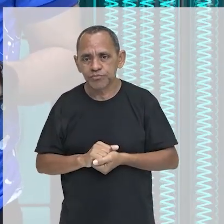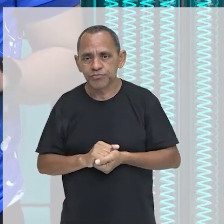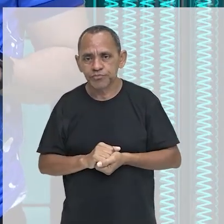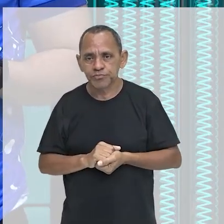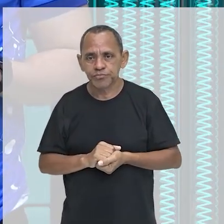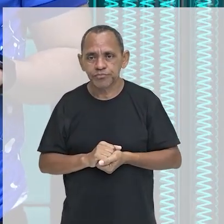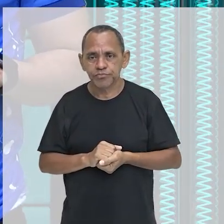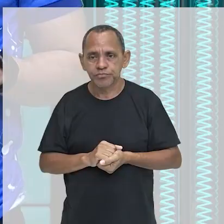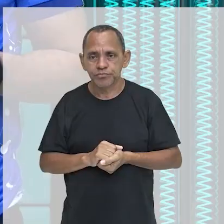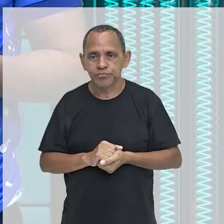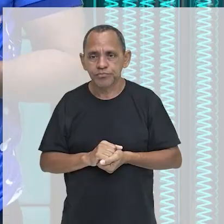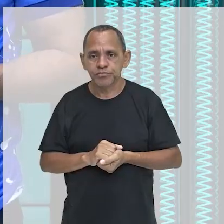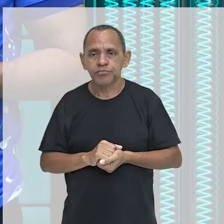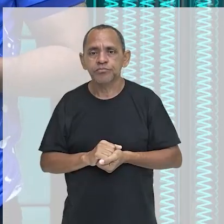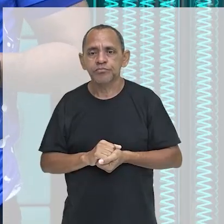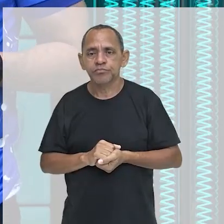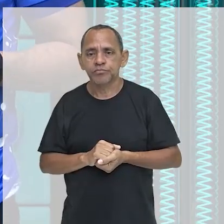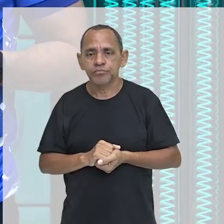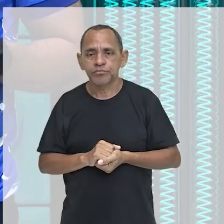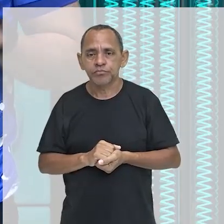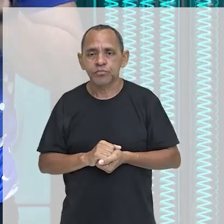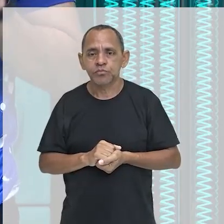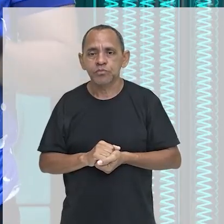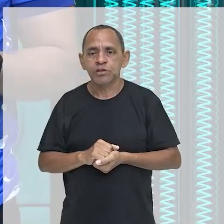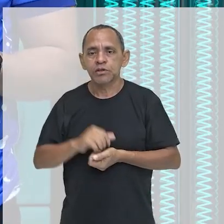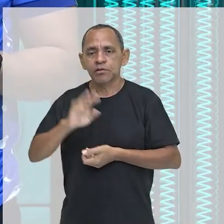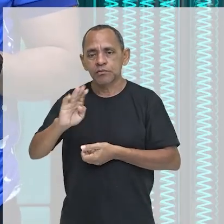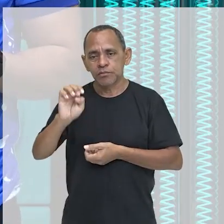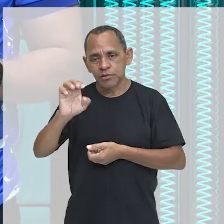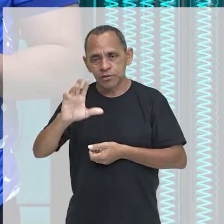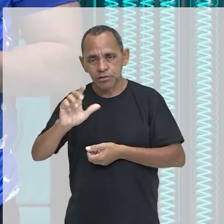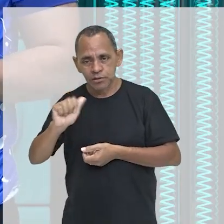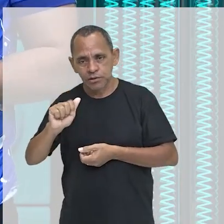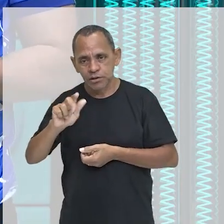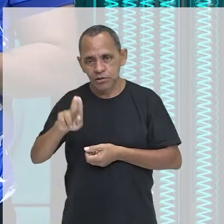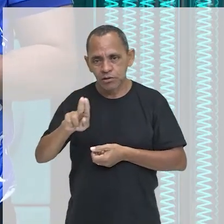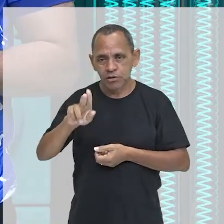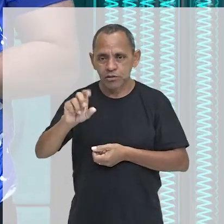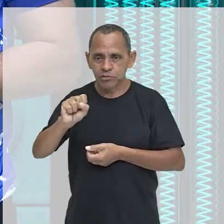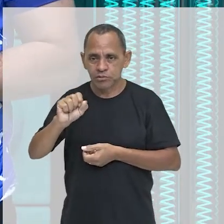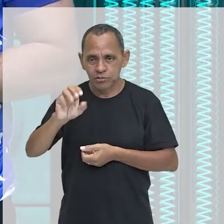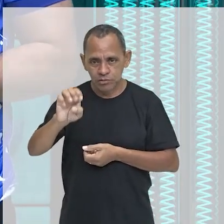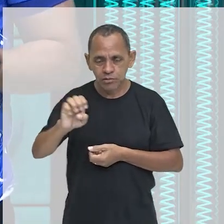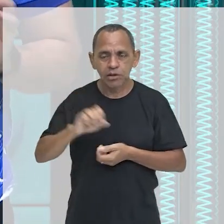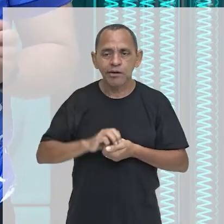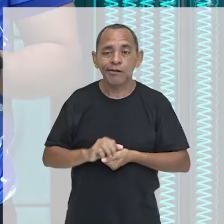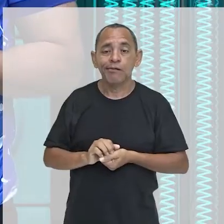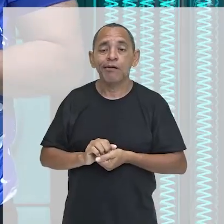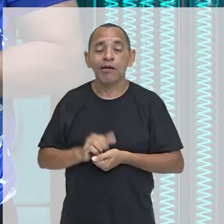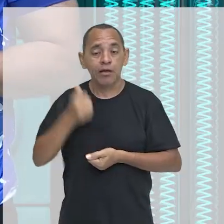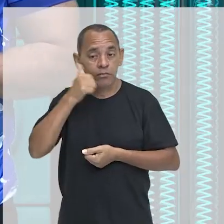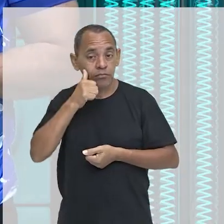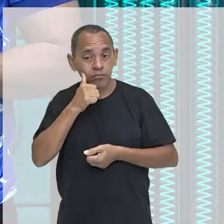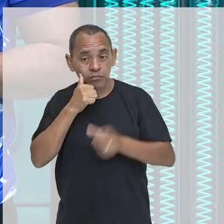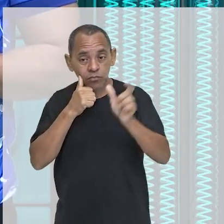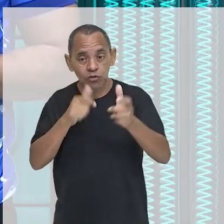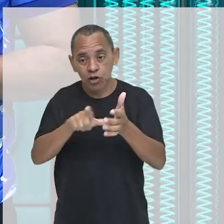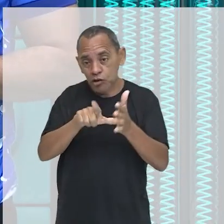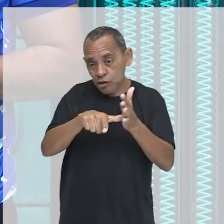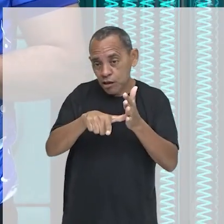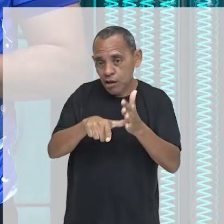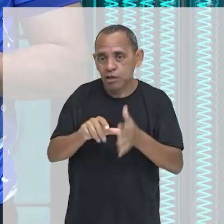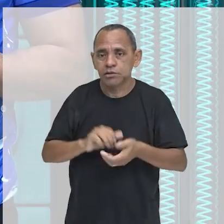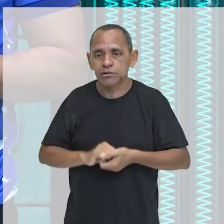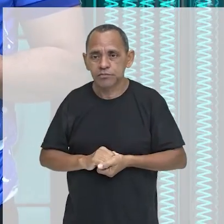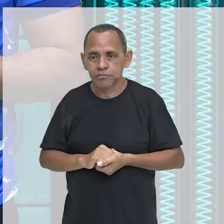exemplo. She was late because, uma oração. Ela estava atrasada. She was late. She was late é uma oração